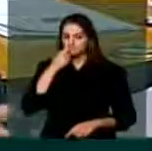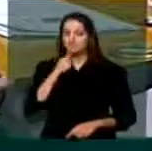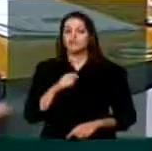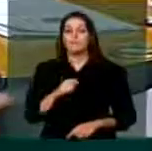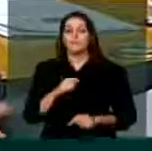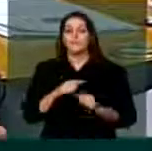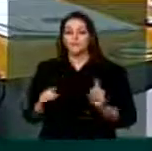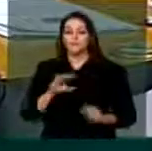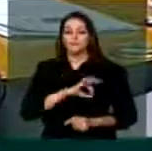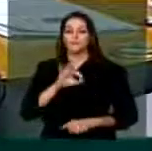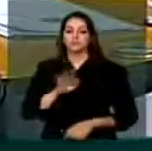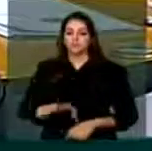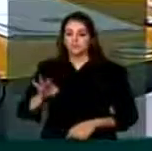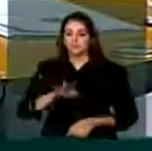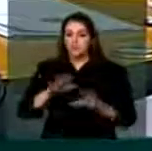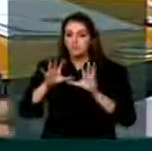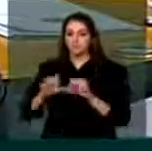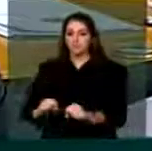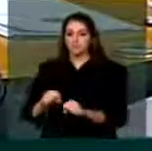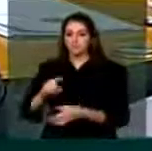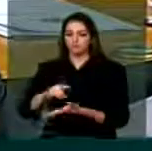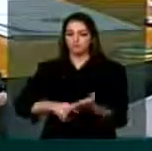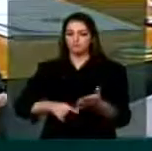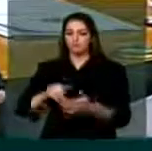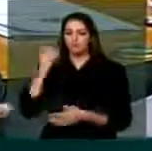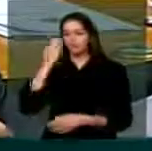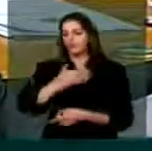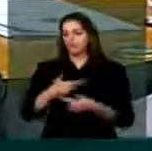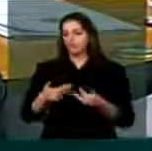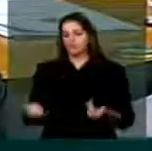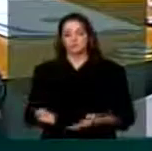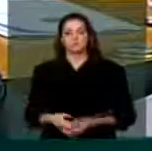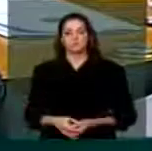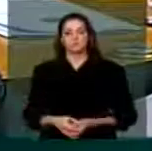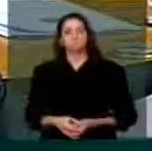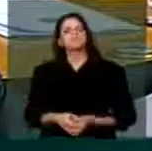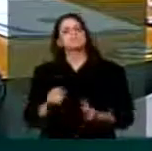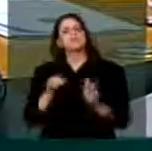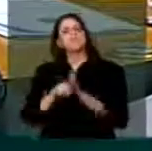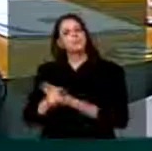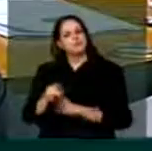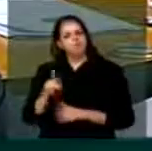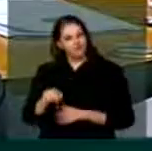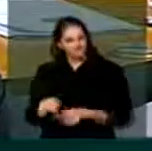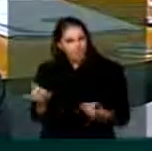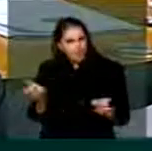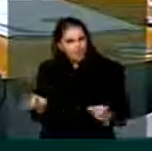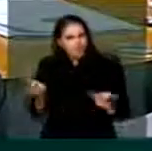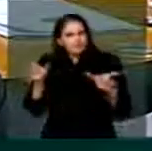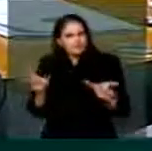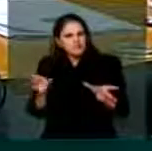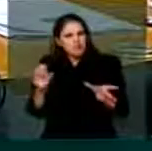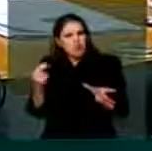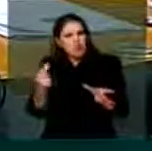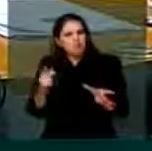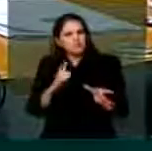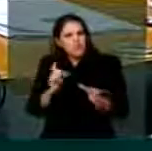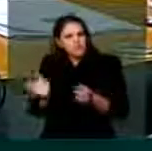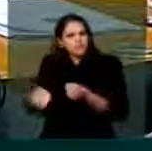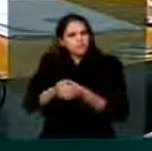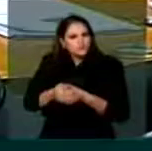Polícia Federal agora na Operação Lava Jato. Pergunto à senhora, seria apenas uma coincidência ou tem coisa grossa atrás